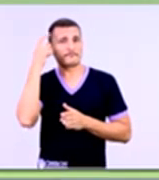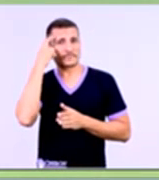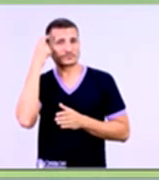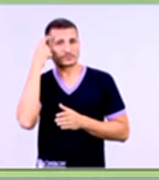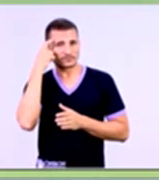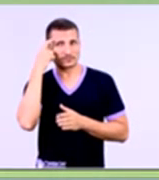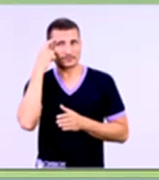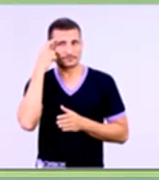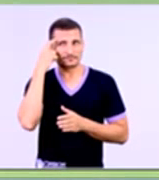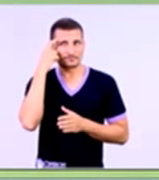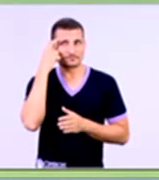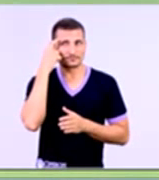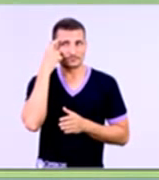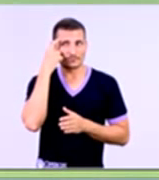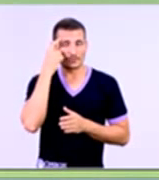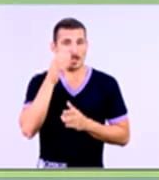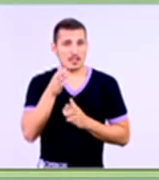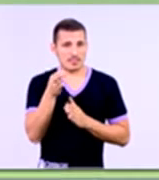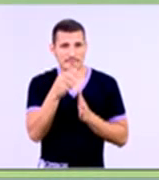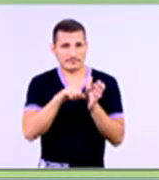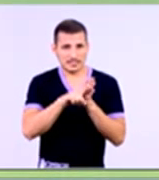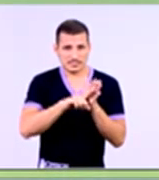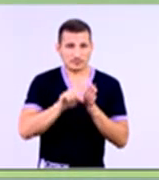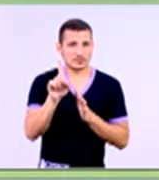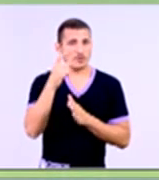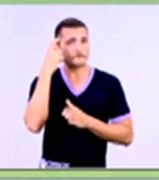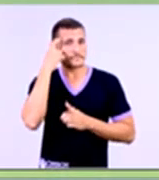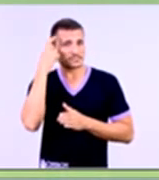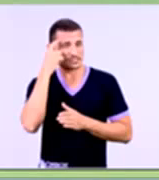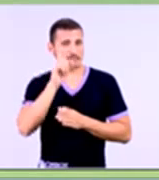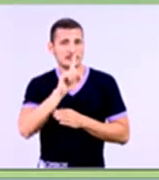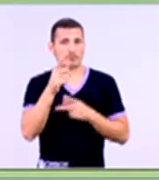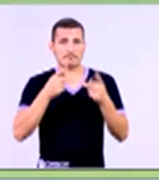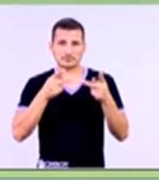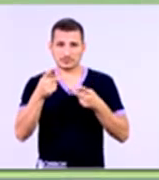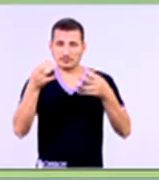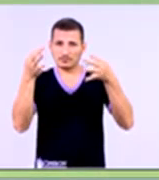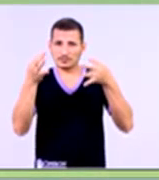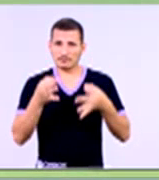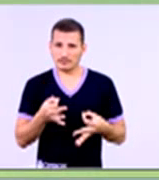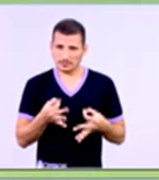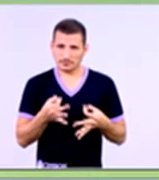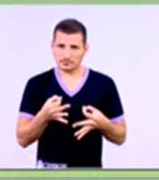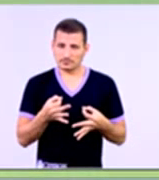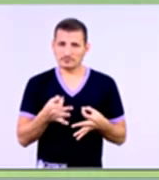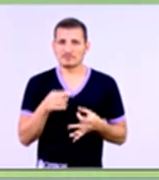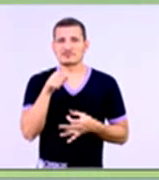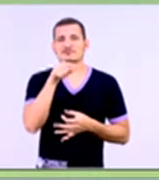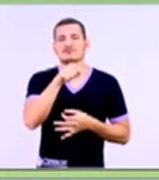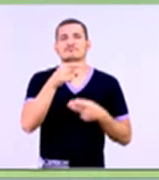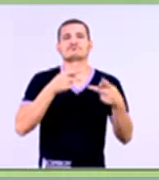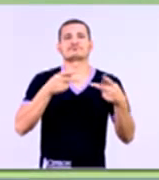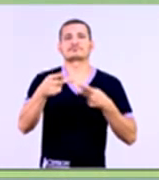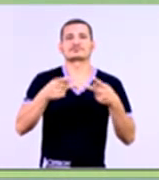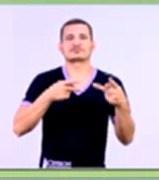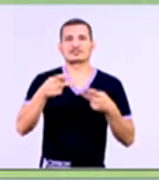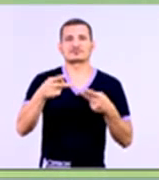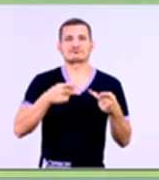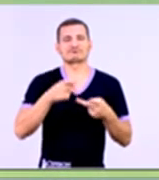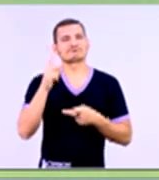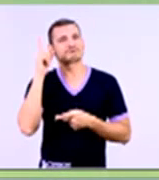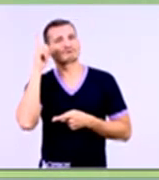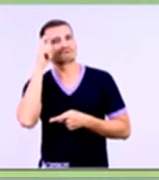observe bem, uma navegação não projetada, não pensada corretamente, torna o projeto